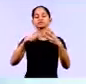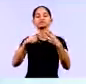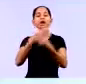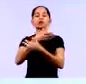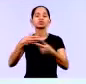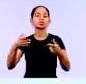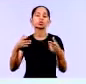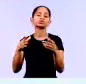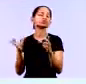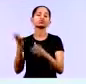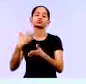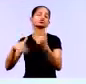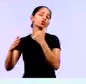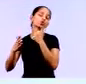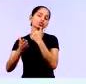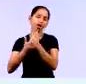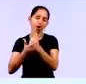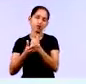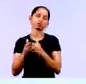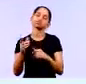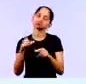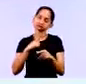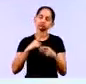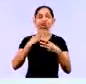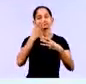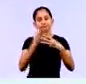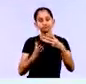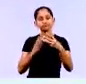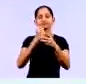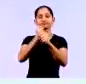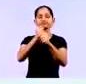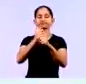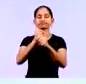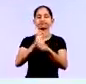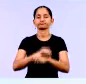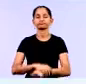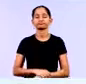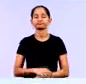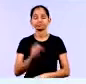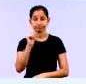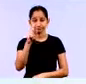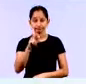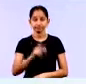os custos indiretos de fabricação, ok?